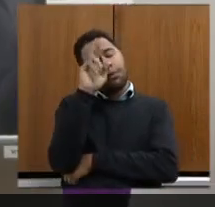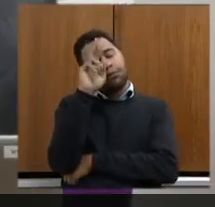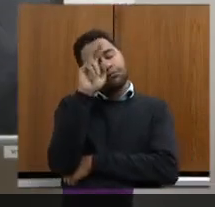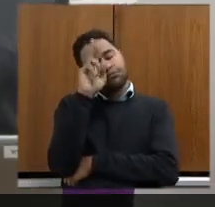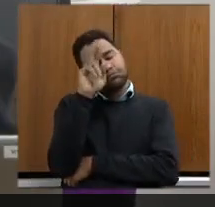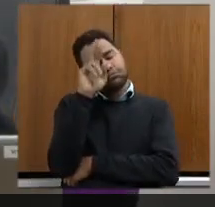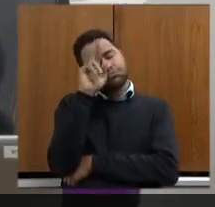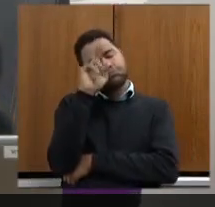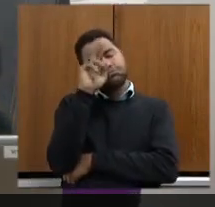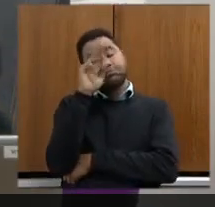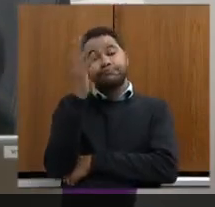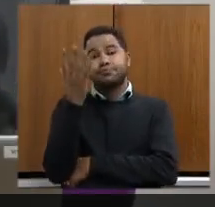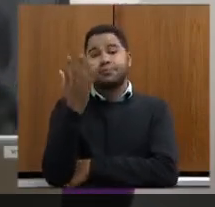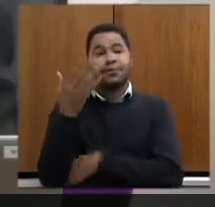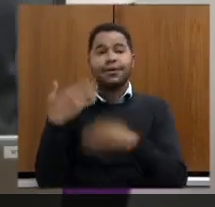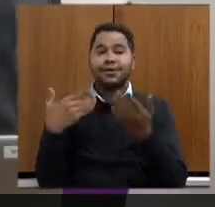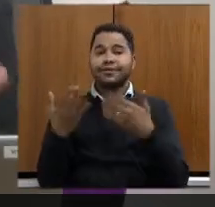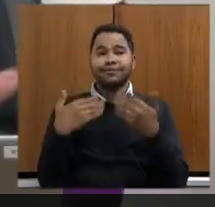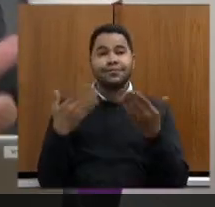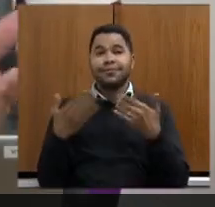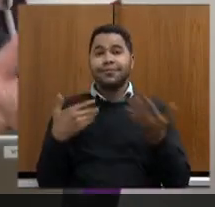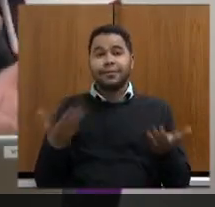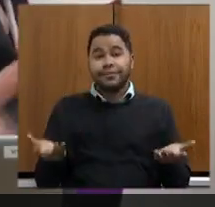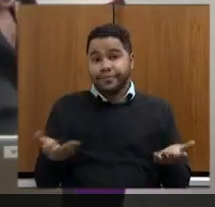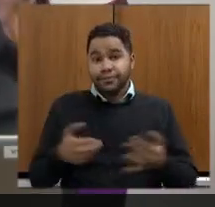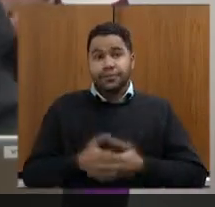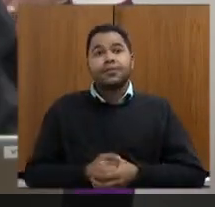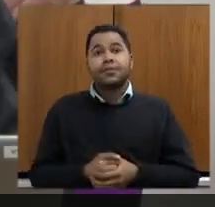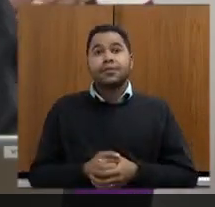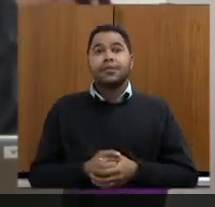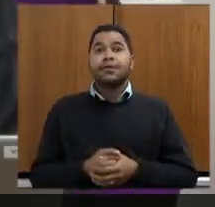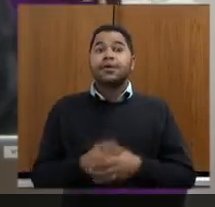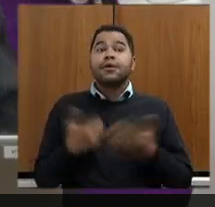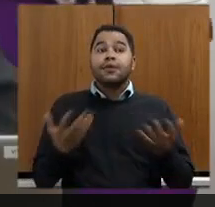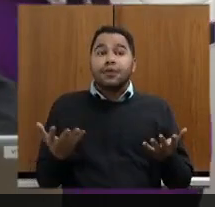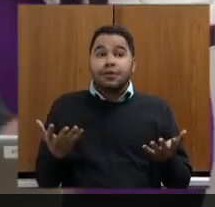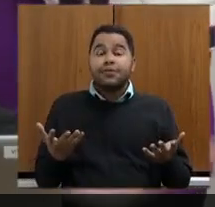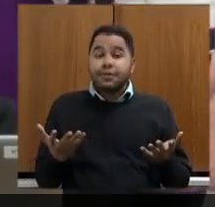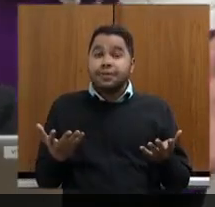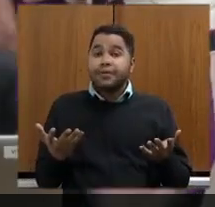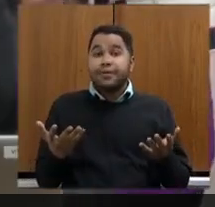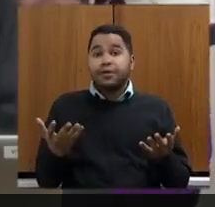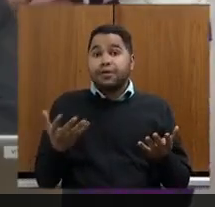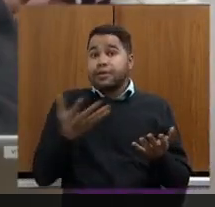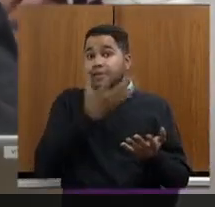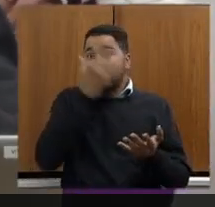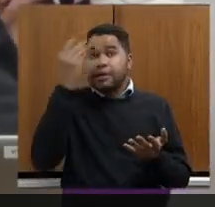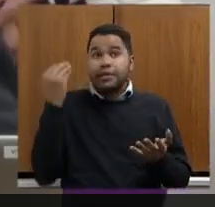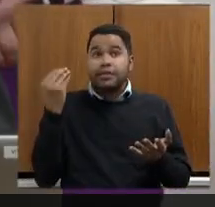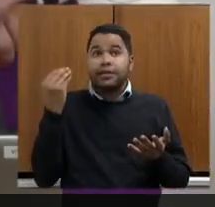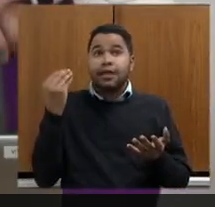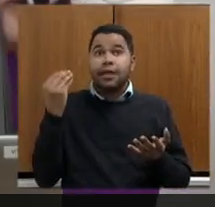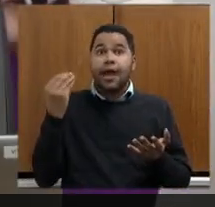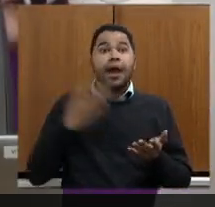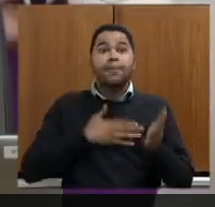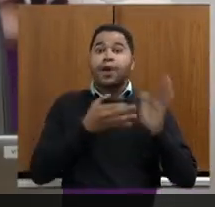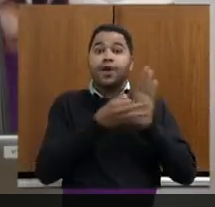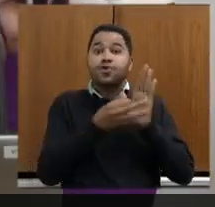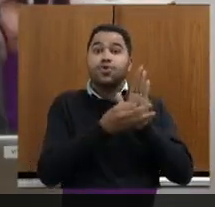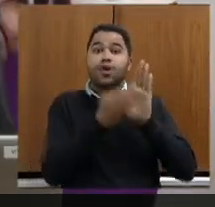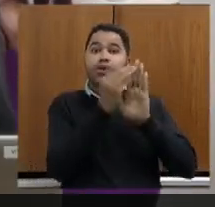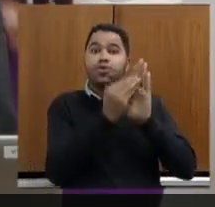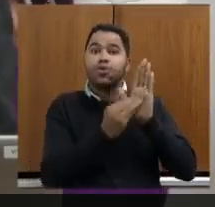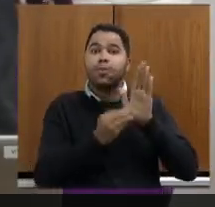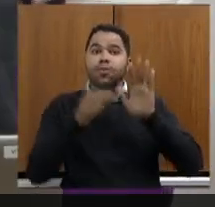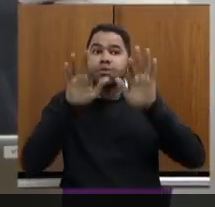envolvida na discussão emocionado com os companheiros acabei até as minhas sugestões eu